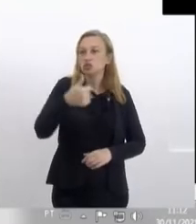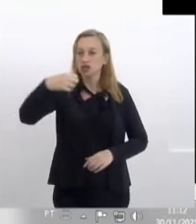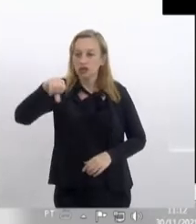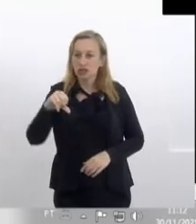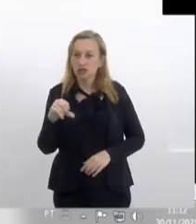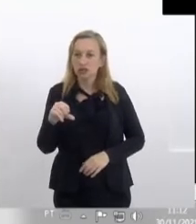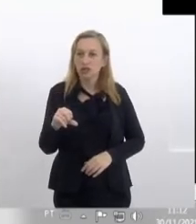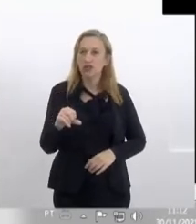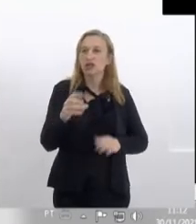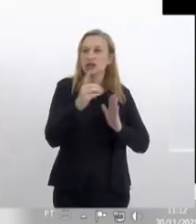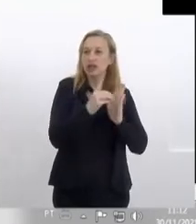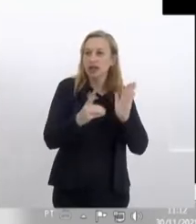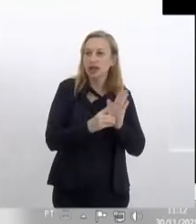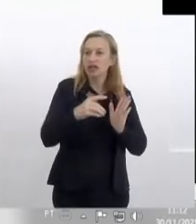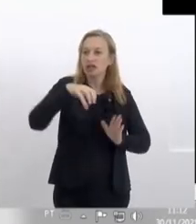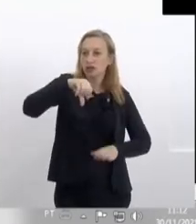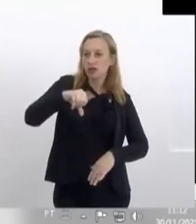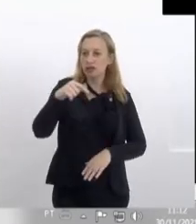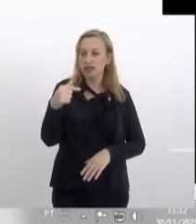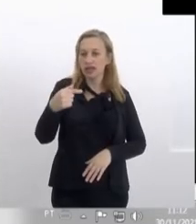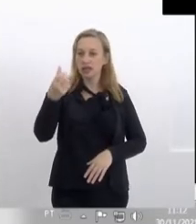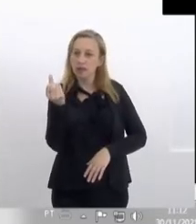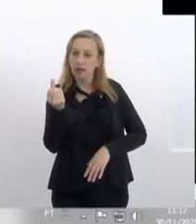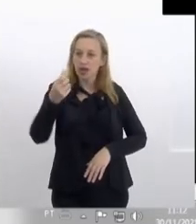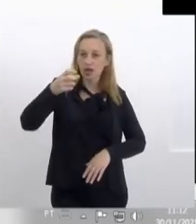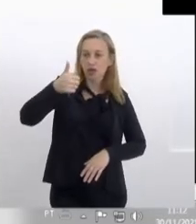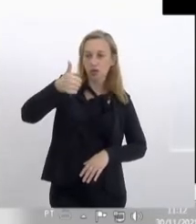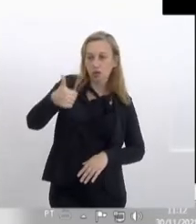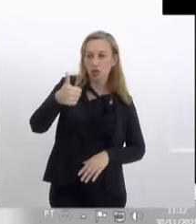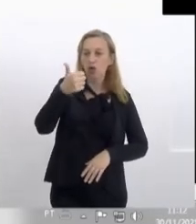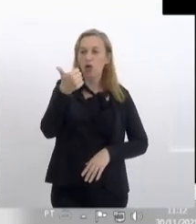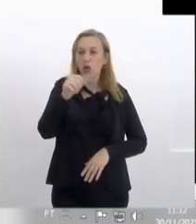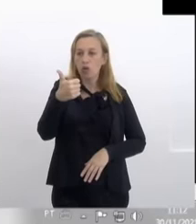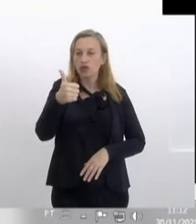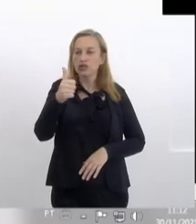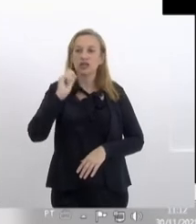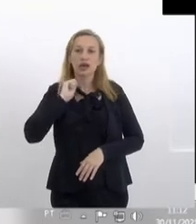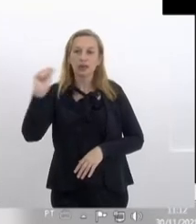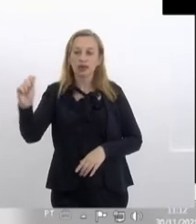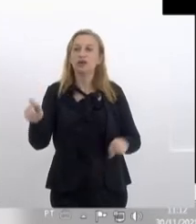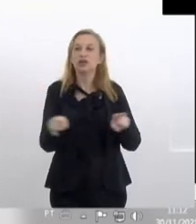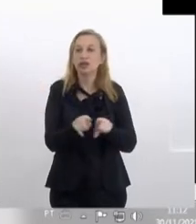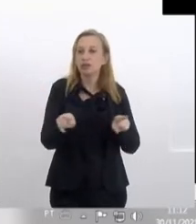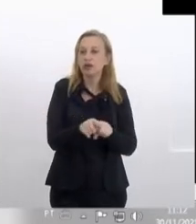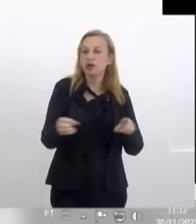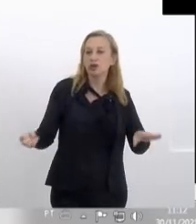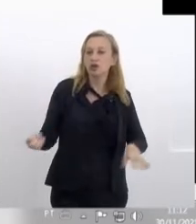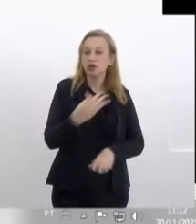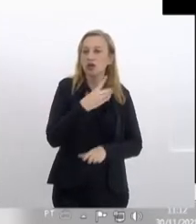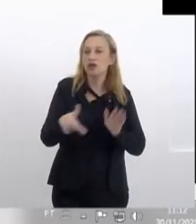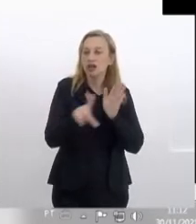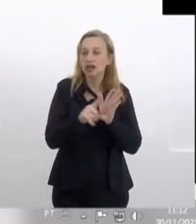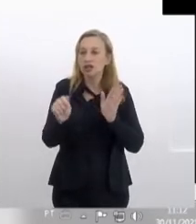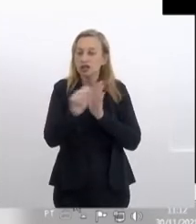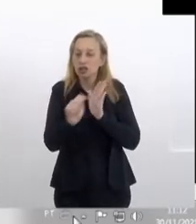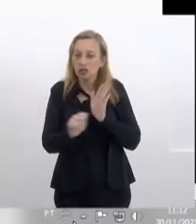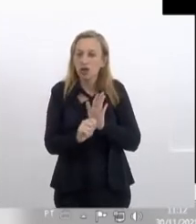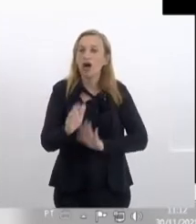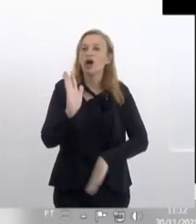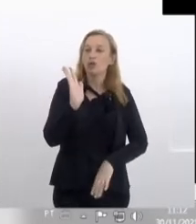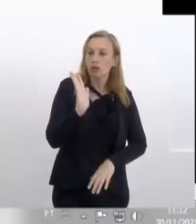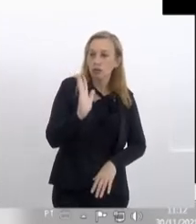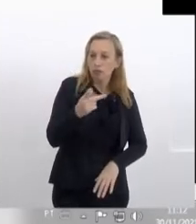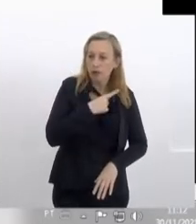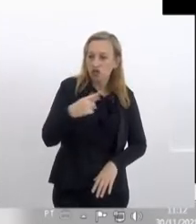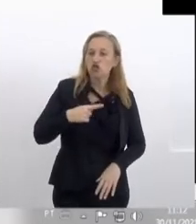2019, pelo decreto 9761, de 11 de abril. E também foi publicada a nova Lei de Drogas, como o pastor já citou aqui muito